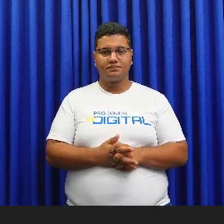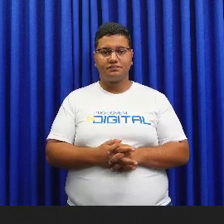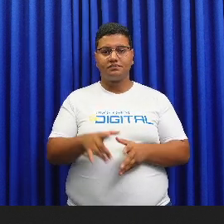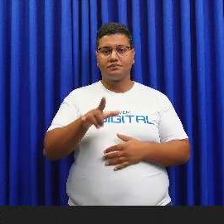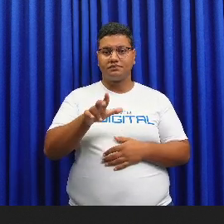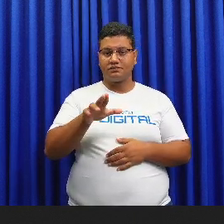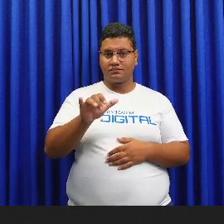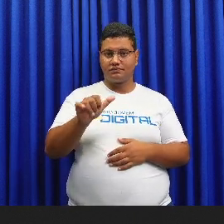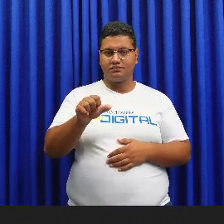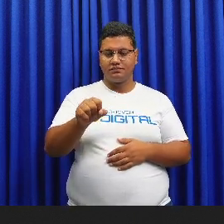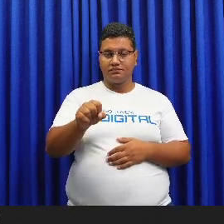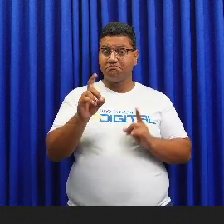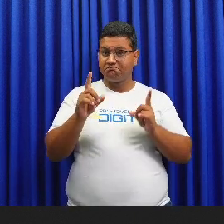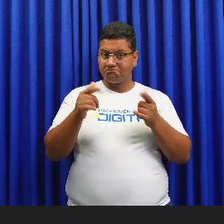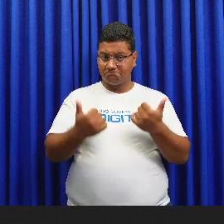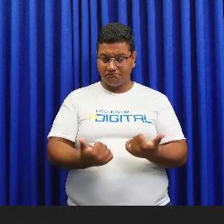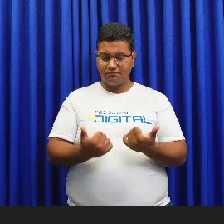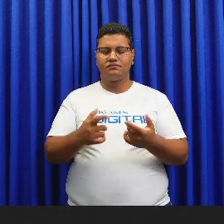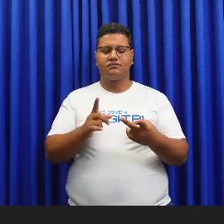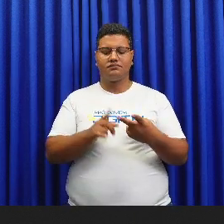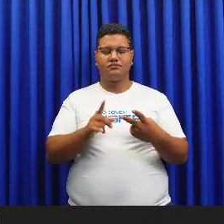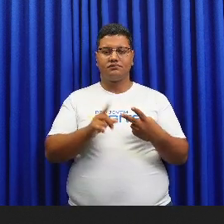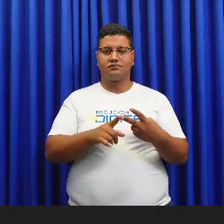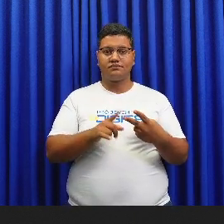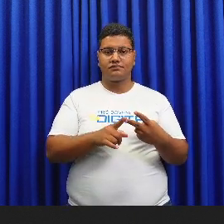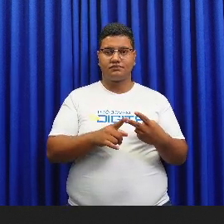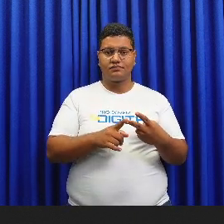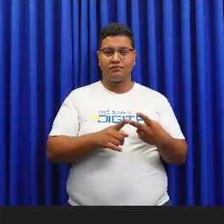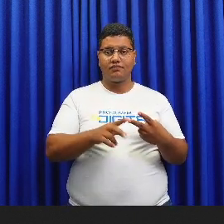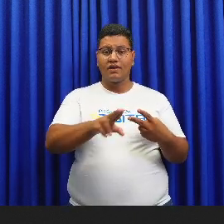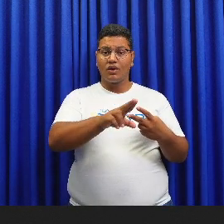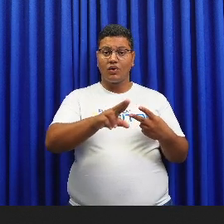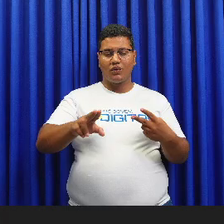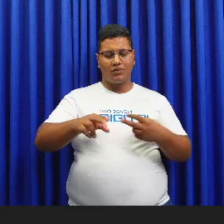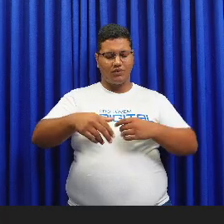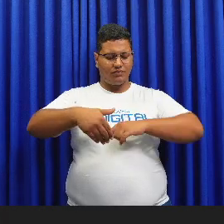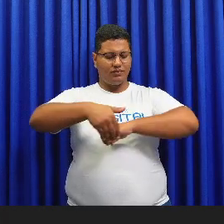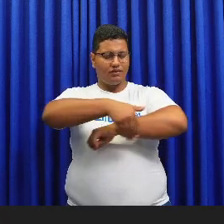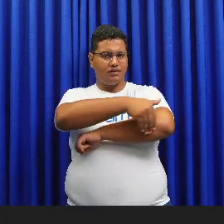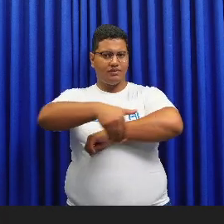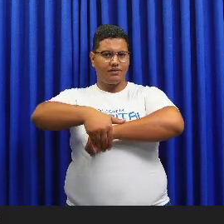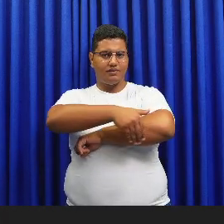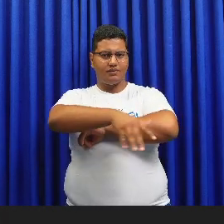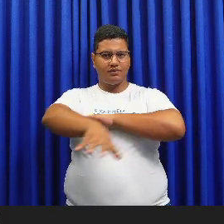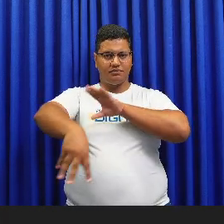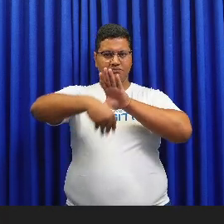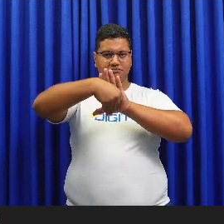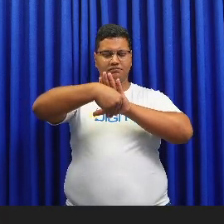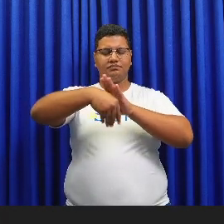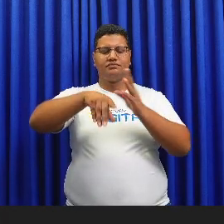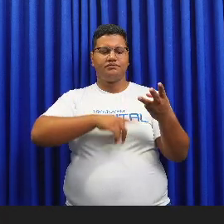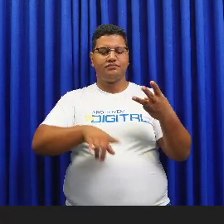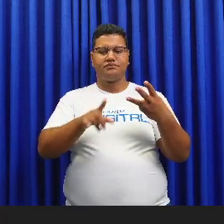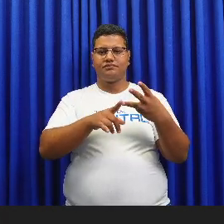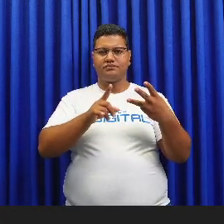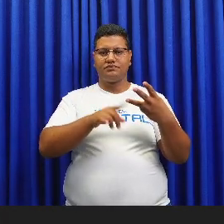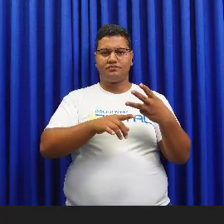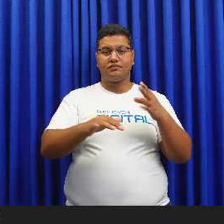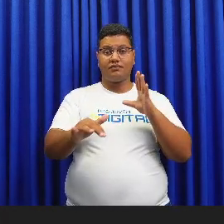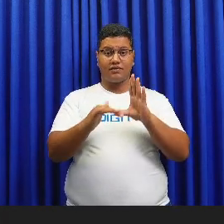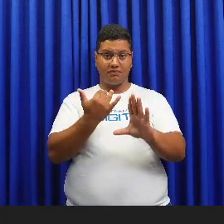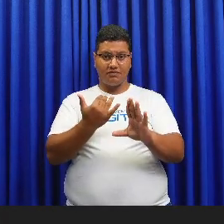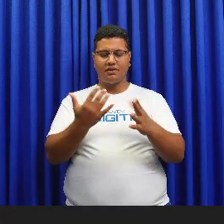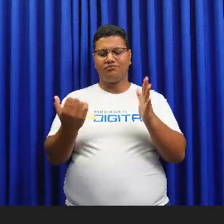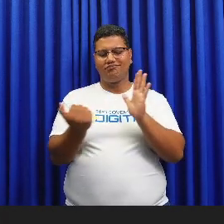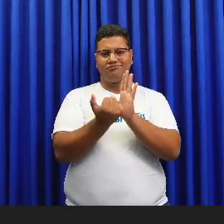Lucas Arruda, ok? Você vai colocar aqui o seu endereço desse lado. Vai colocar aqui o seu e-mail.